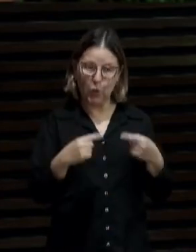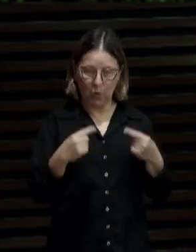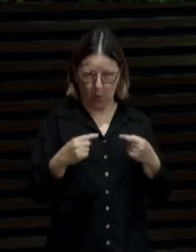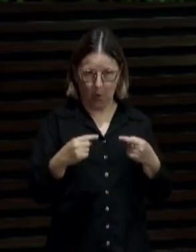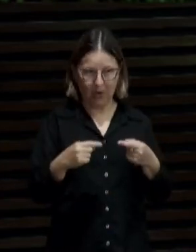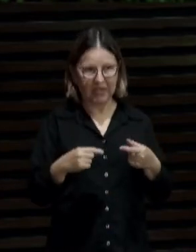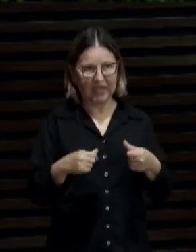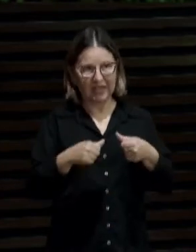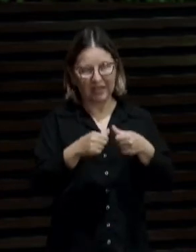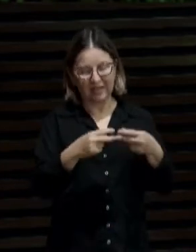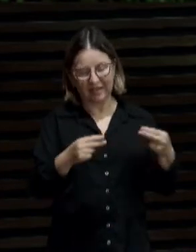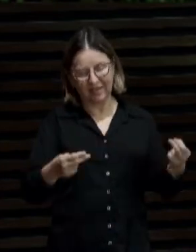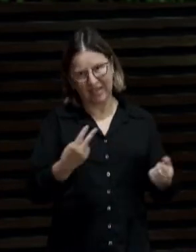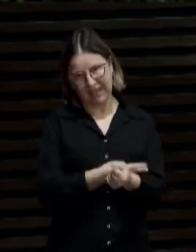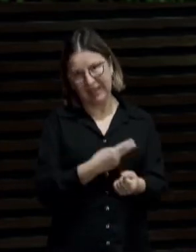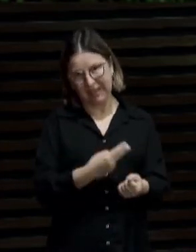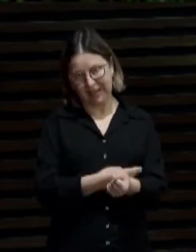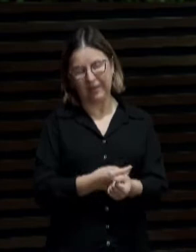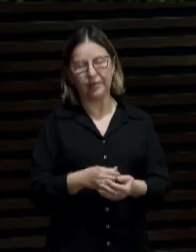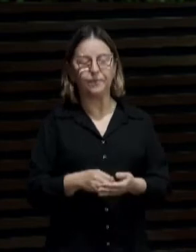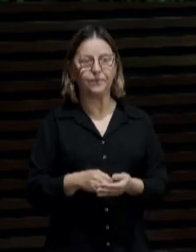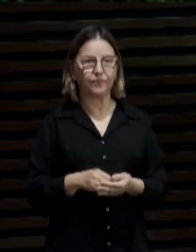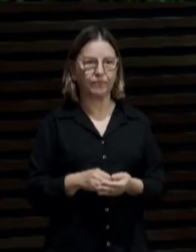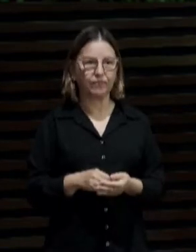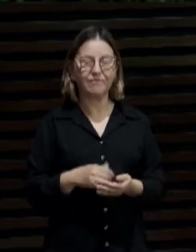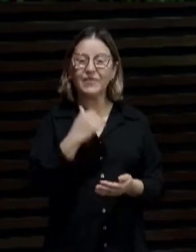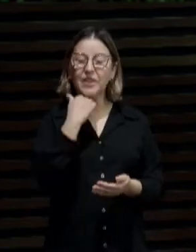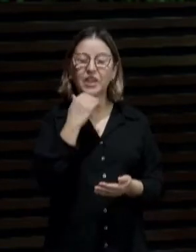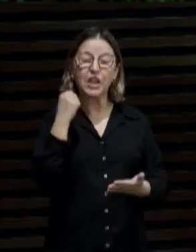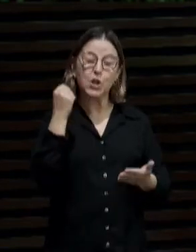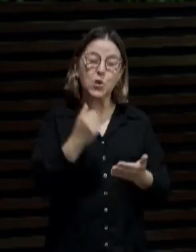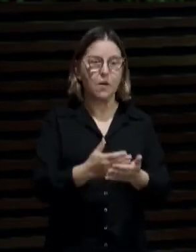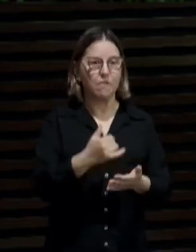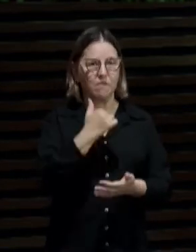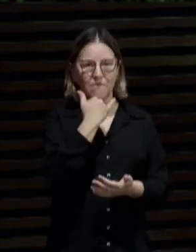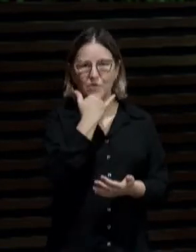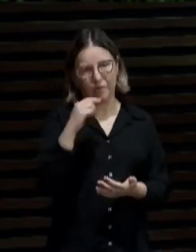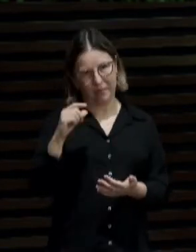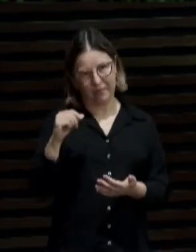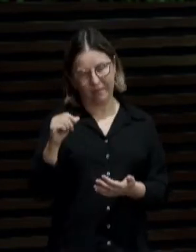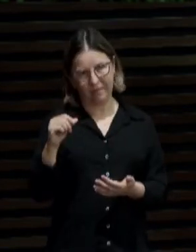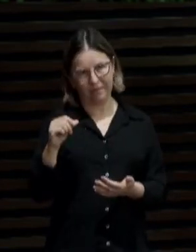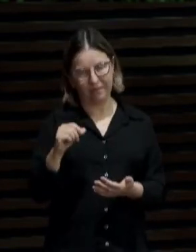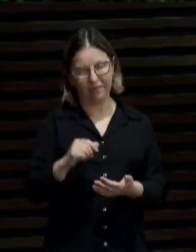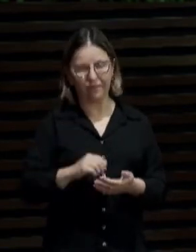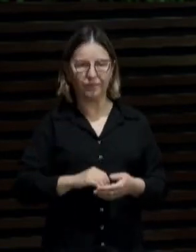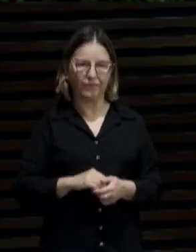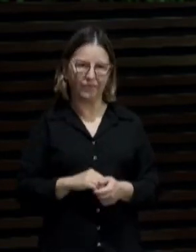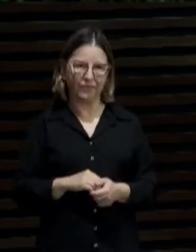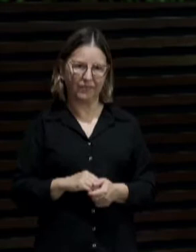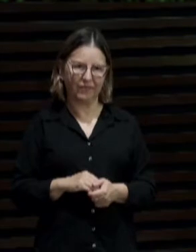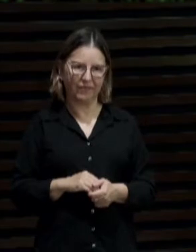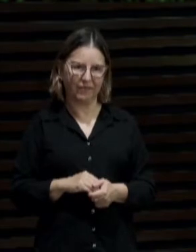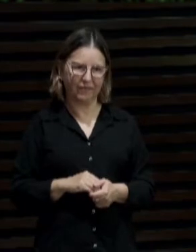de perdão, que podia chegar até o perdão eterno, podia ser a compra no céu, dependendo do que você fizesse, ou do que você pagasse.